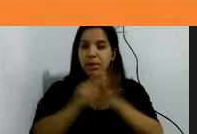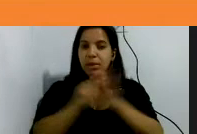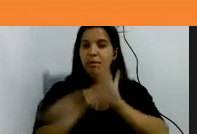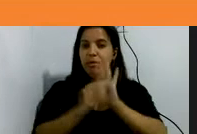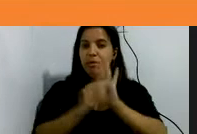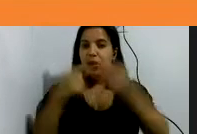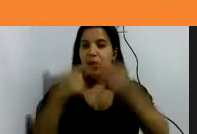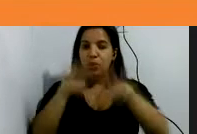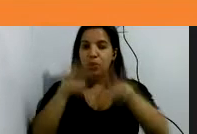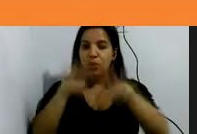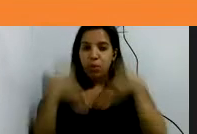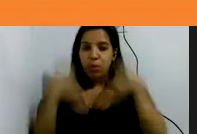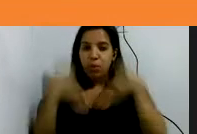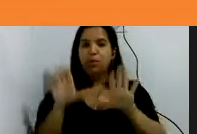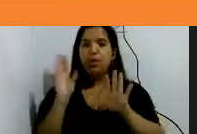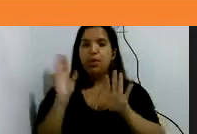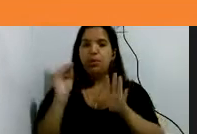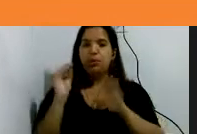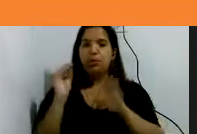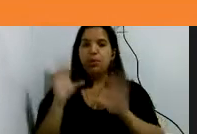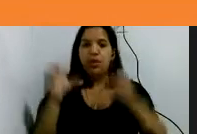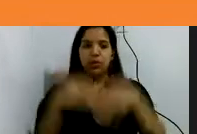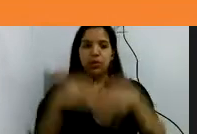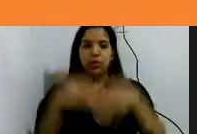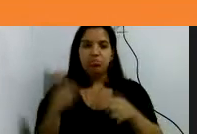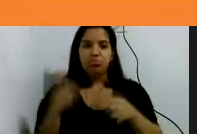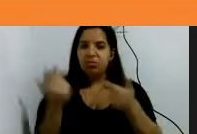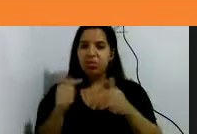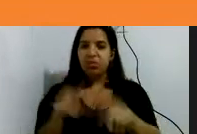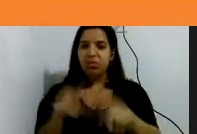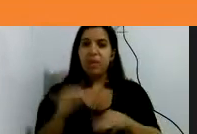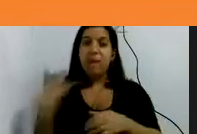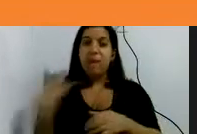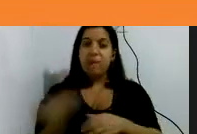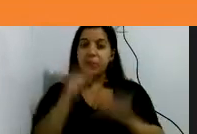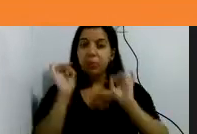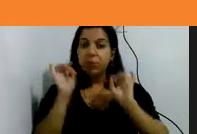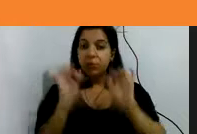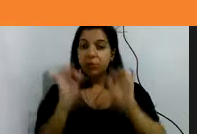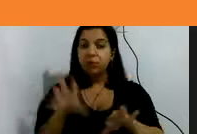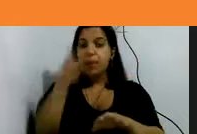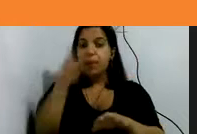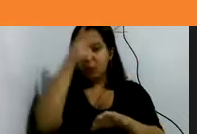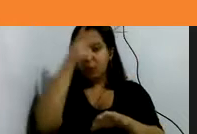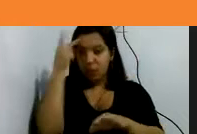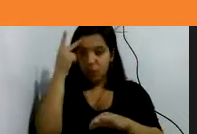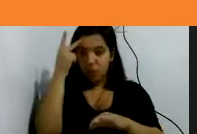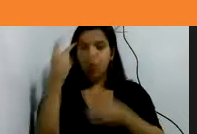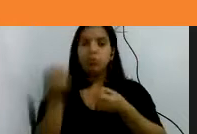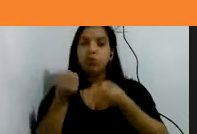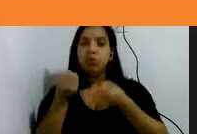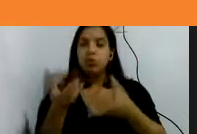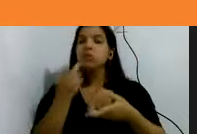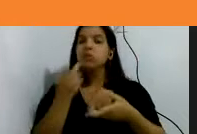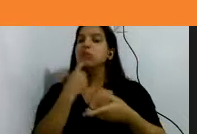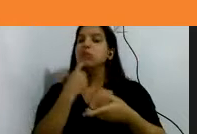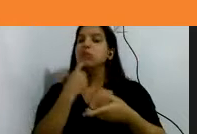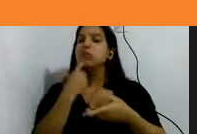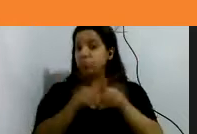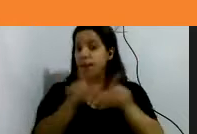identificação de anticorpos incompletos não aglutinantes. Então, ele tem importância clínica do soro de doador e